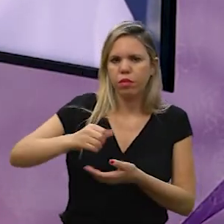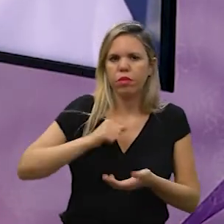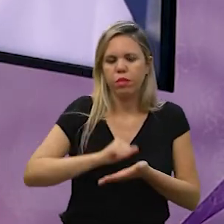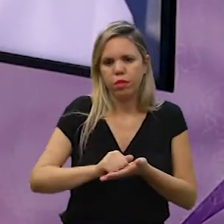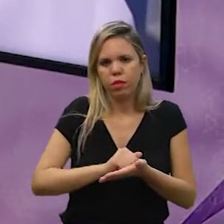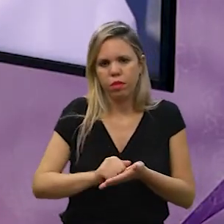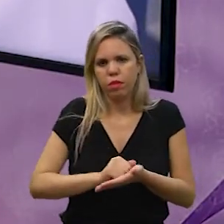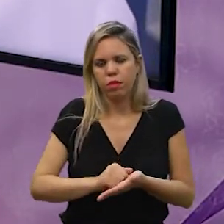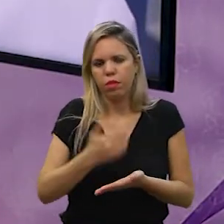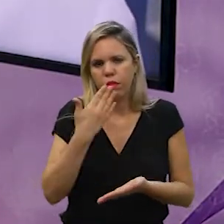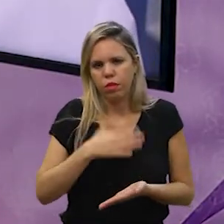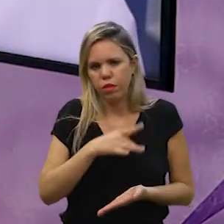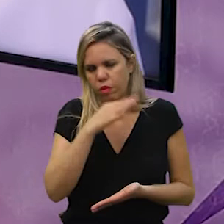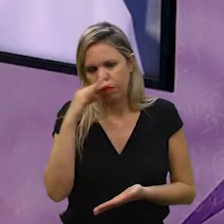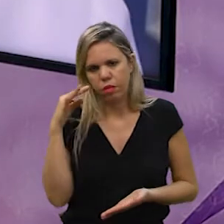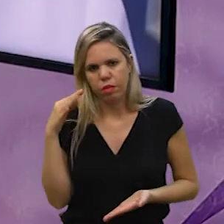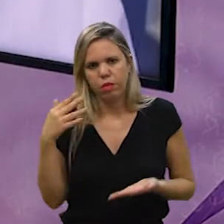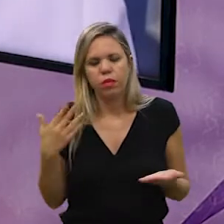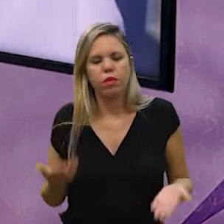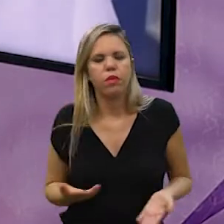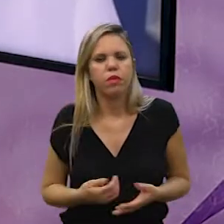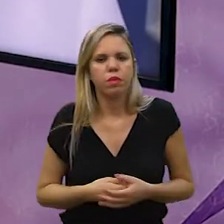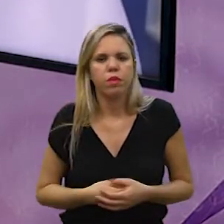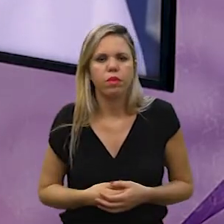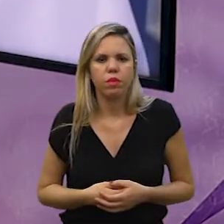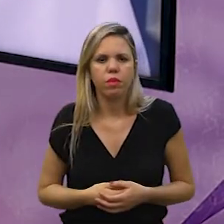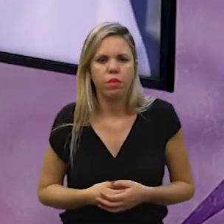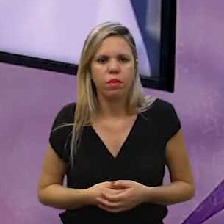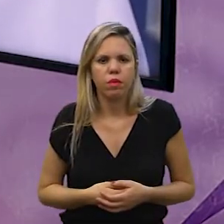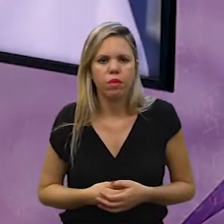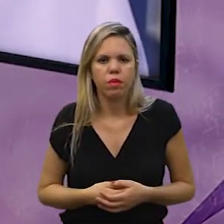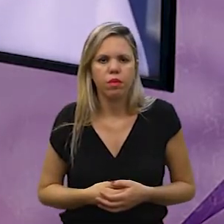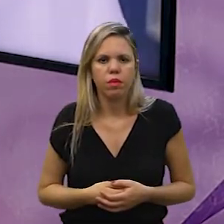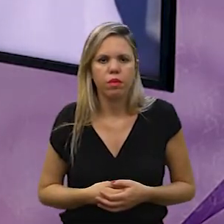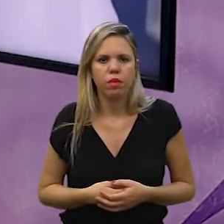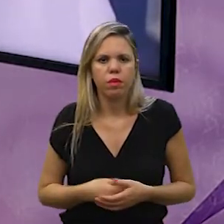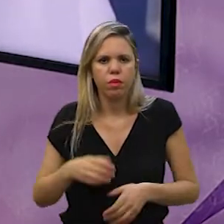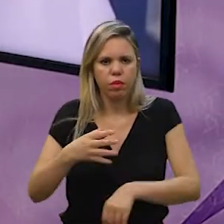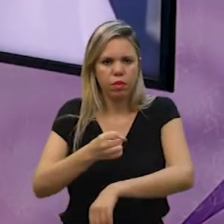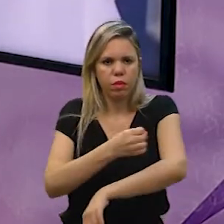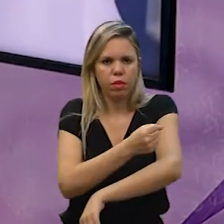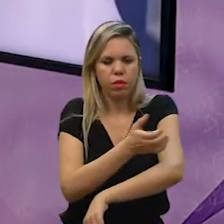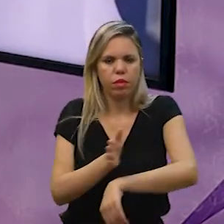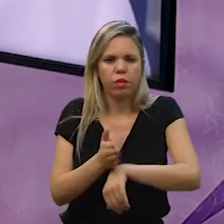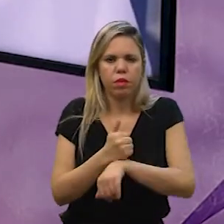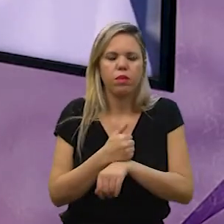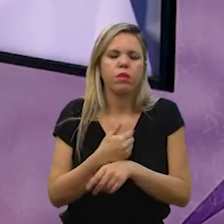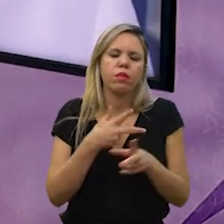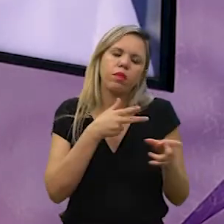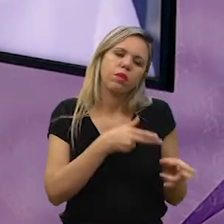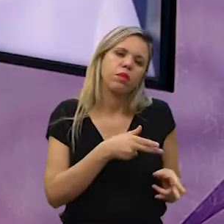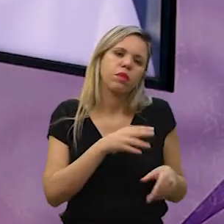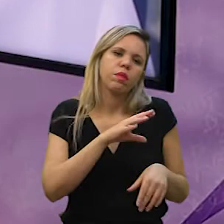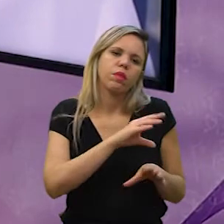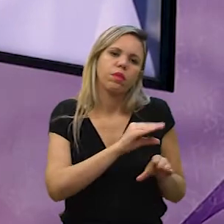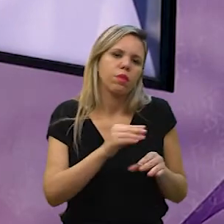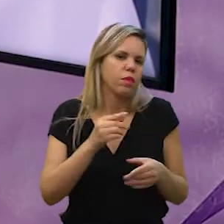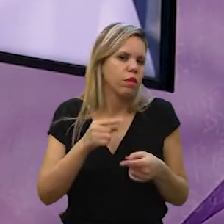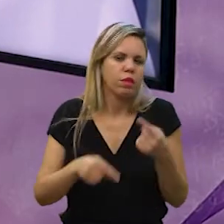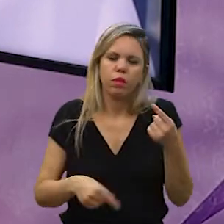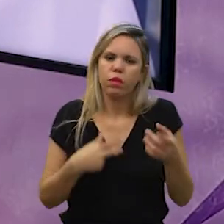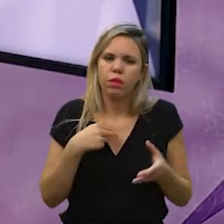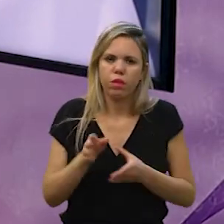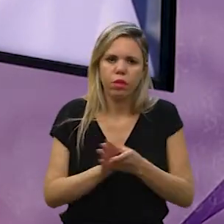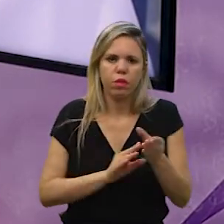colocar na roupinha da criança, bem cheiroso, né? Passar aquele hidratante antes de dormir, fazendo massagem. Não